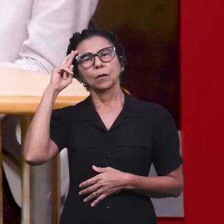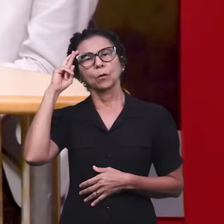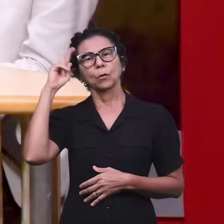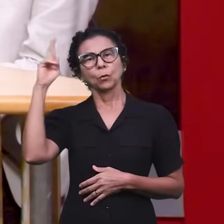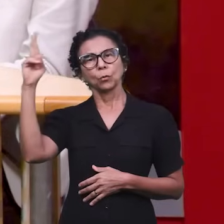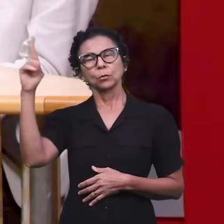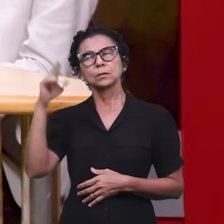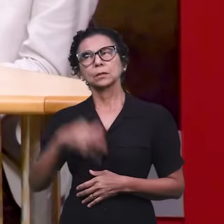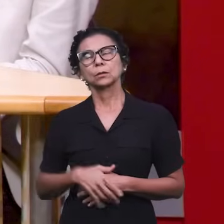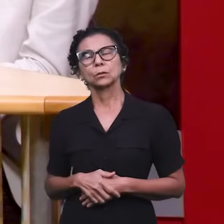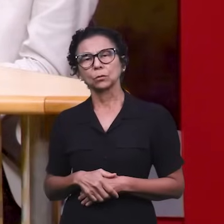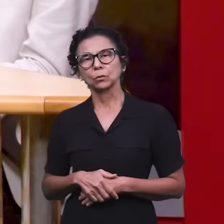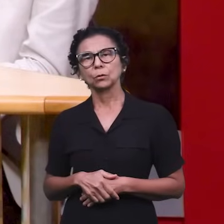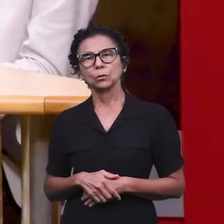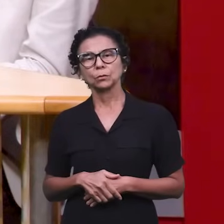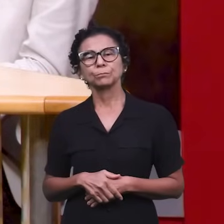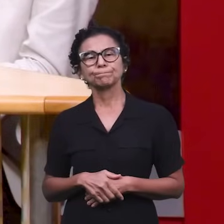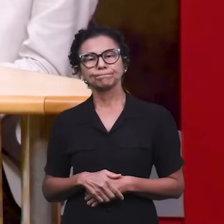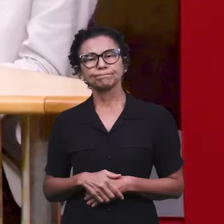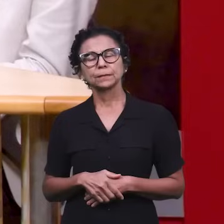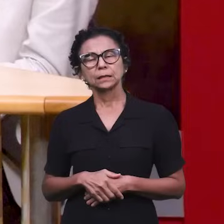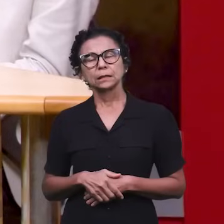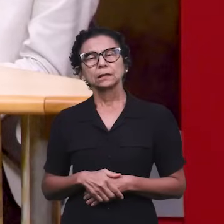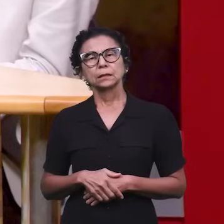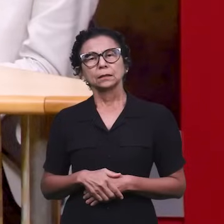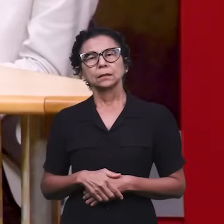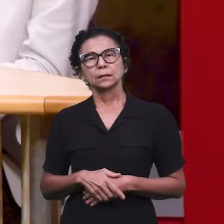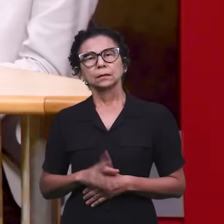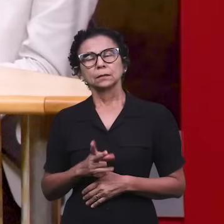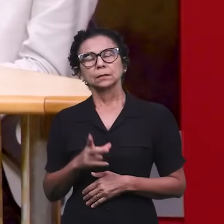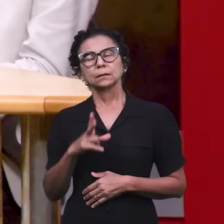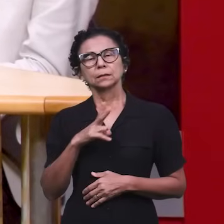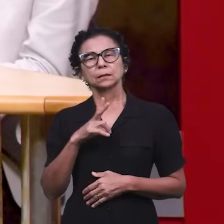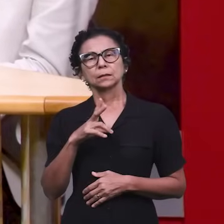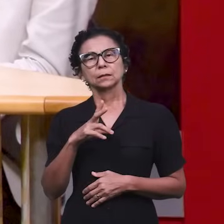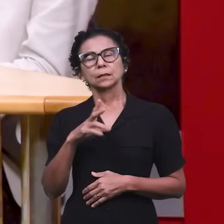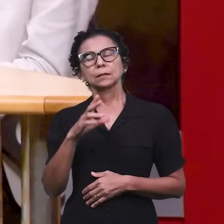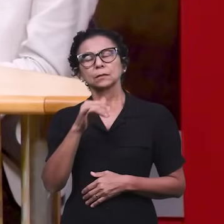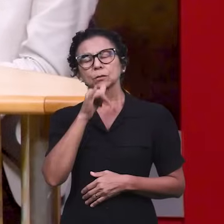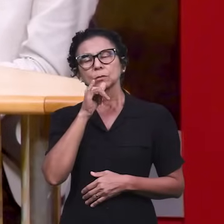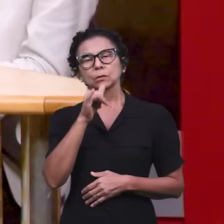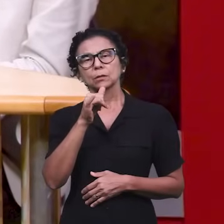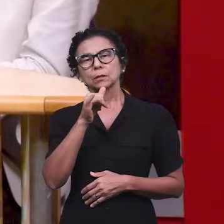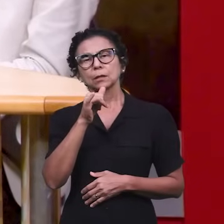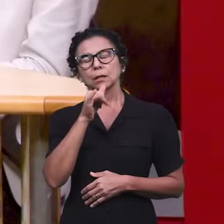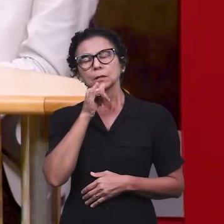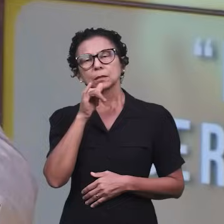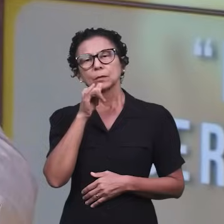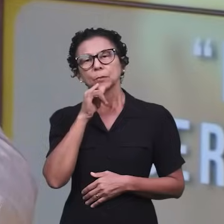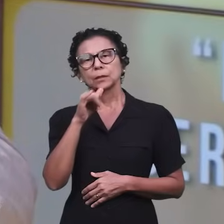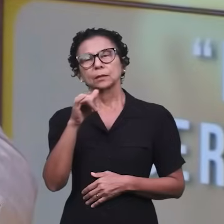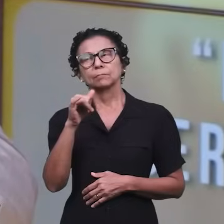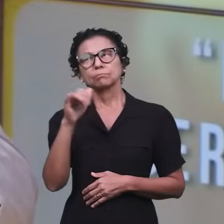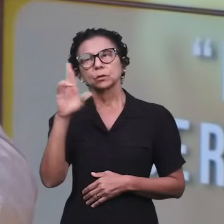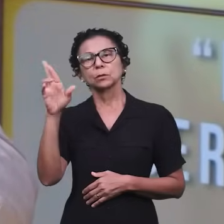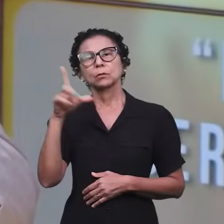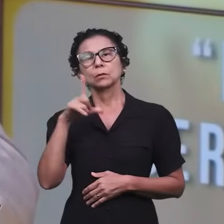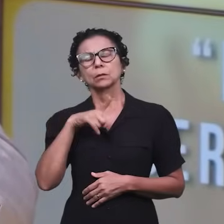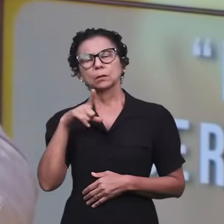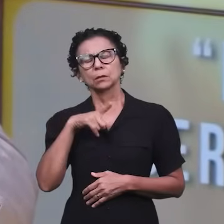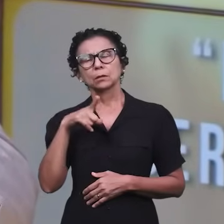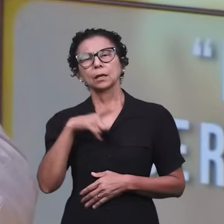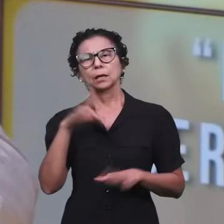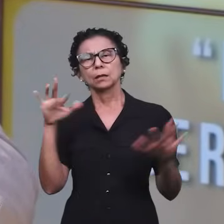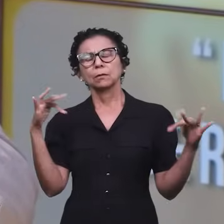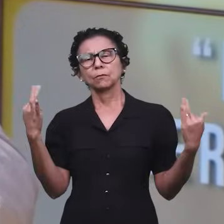ver a nossa família dentro da dispensação da graça salvadora do Senhor é uma mesa muito farta, não é? Agora, o que nos